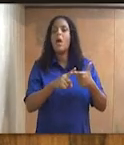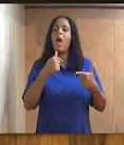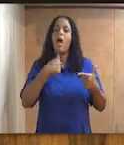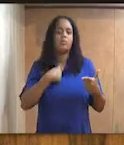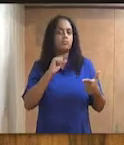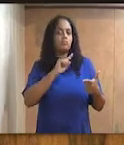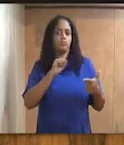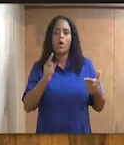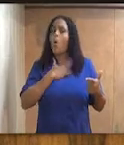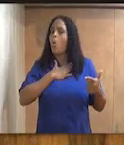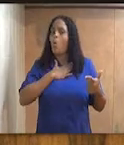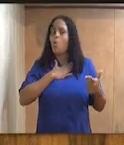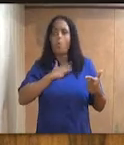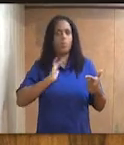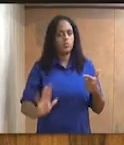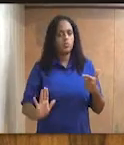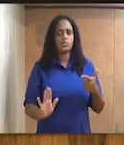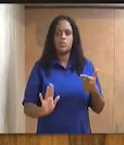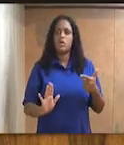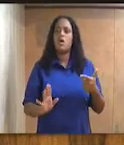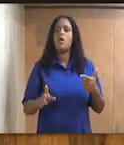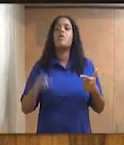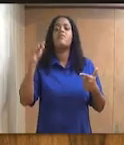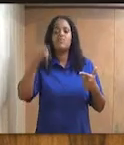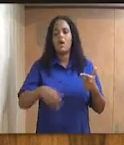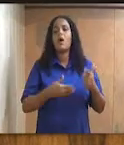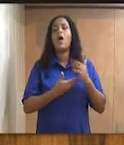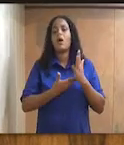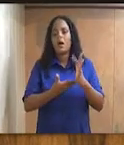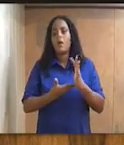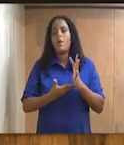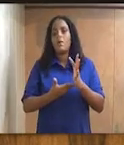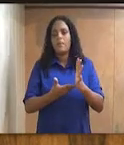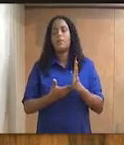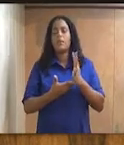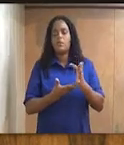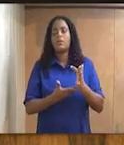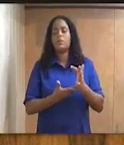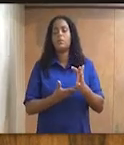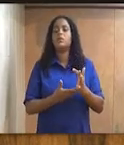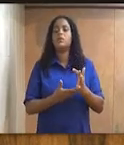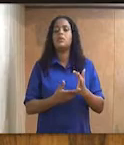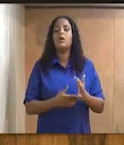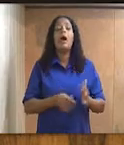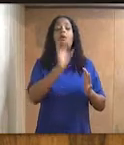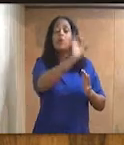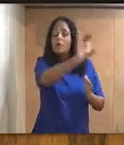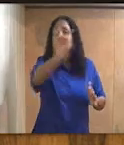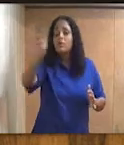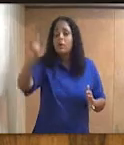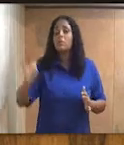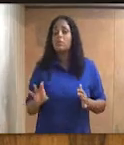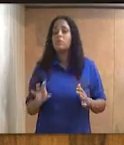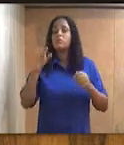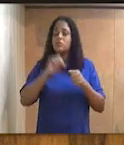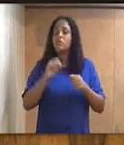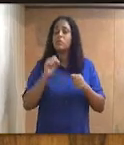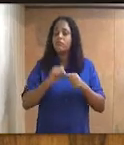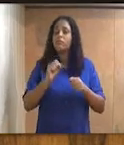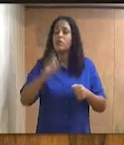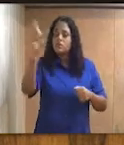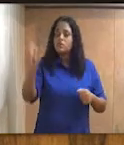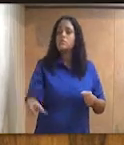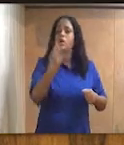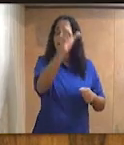gostaria que o executivo expusesse essa casa no sentido de que cada um aqui entendesse que nós estamos fazendo o que